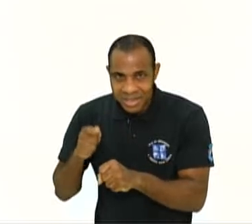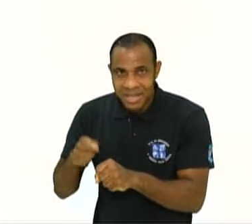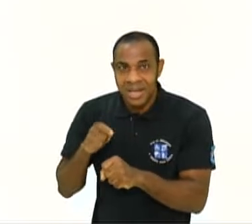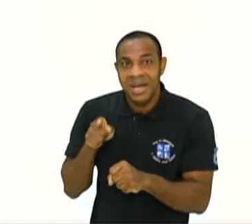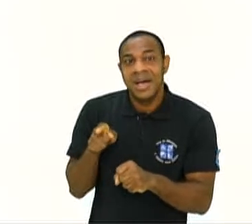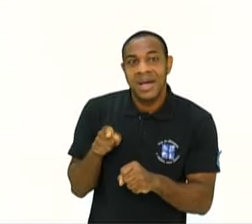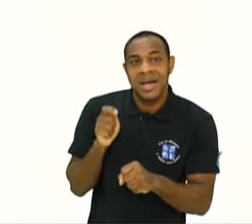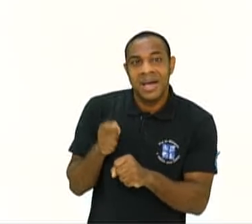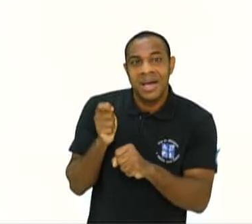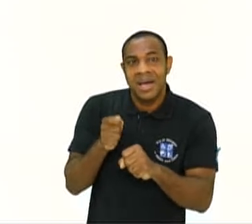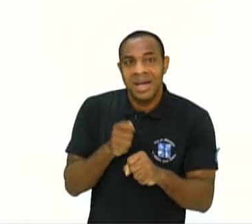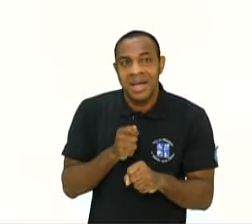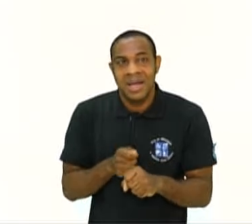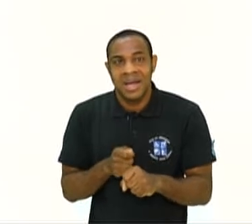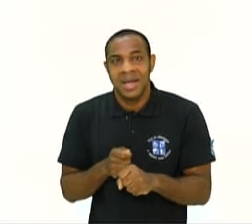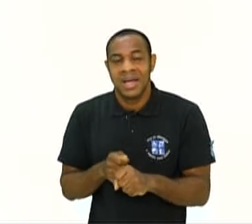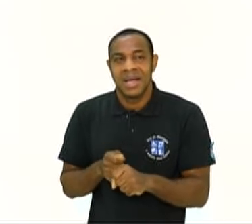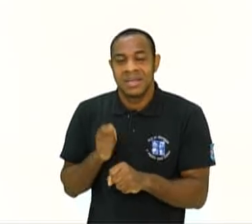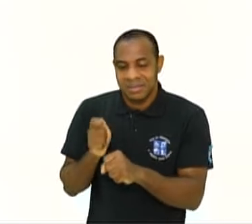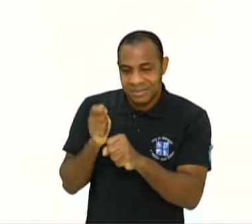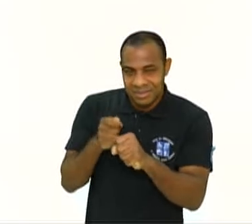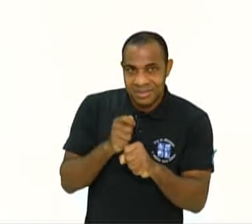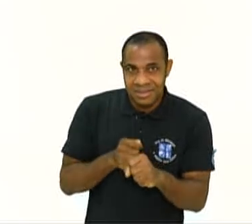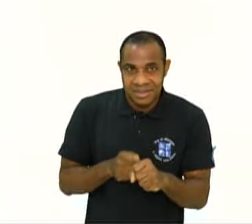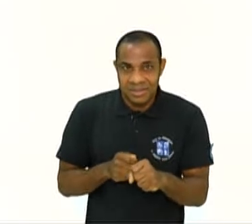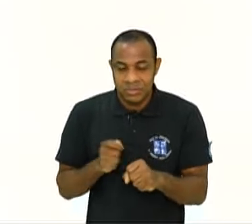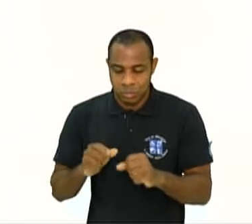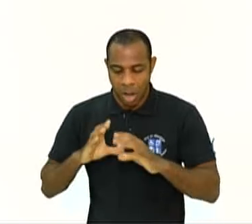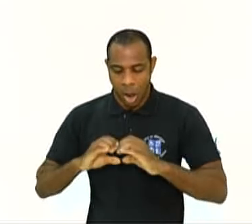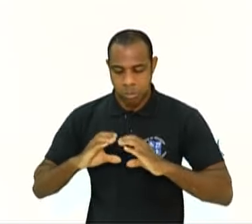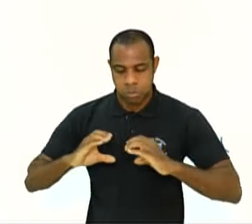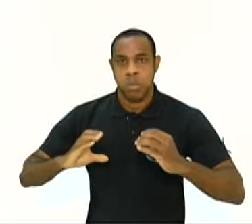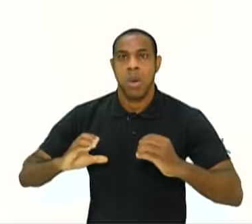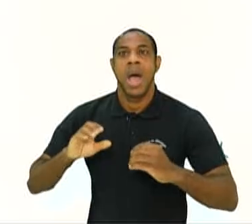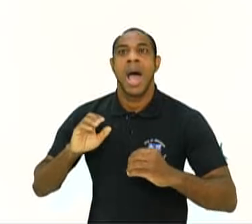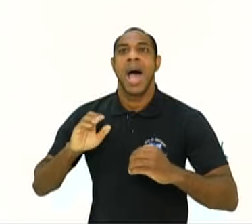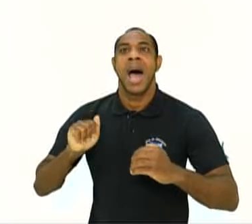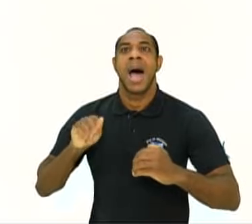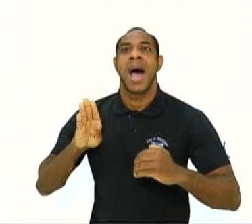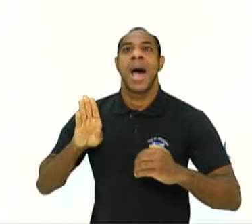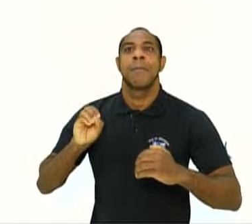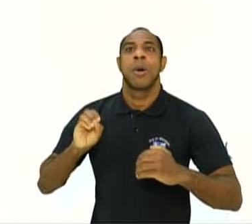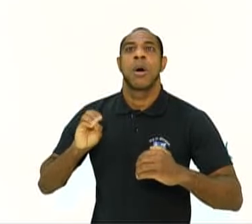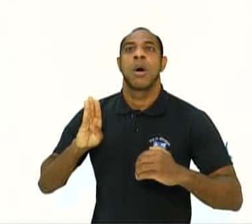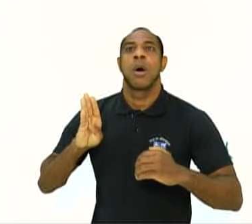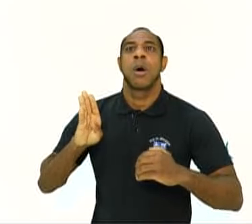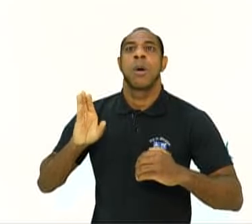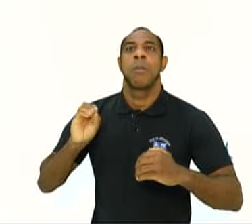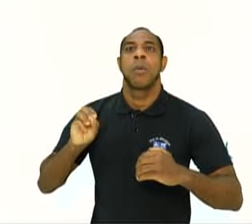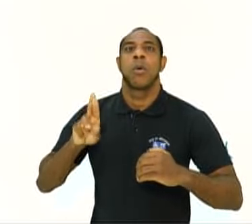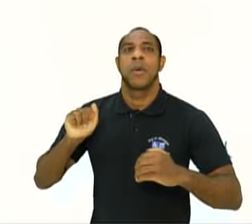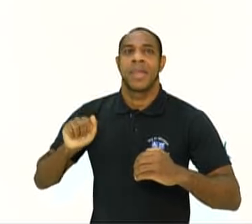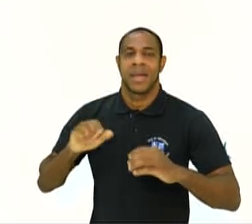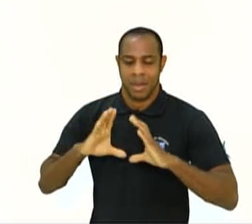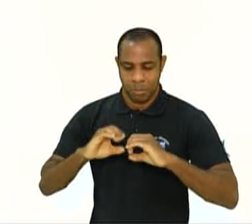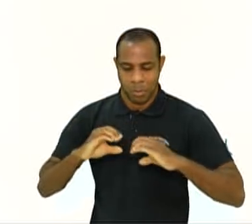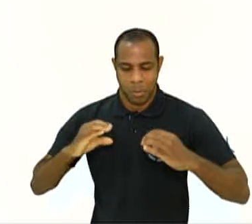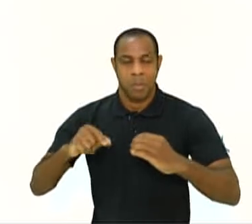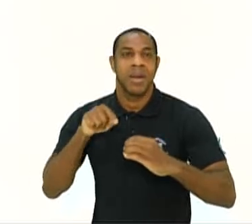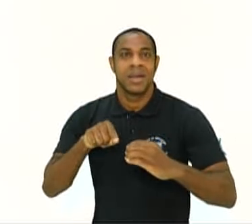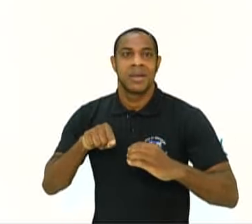uma escultura do Halloween em uma abóbora, que é essa imagem que nós temos aqui, que é muito conhecida